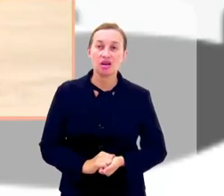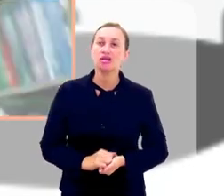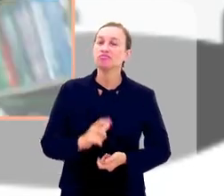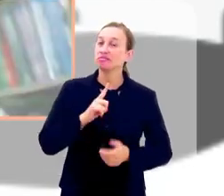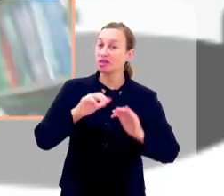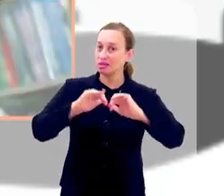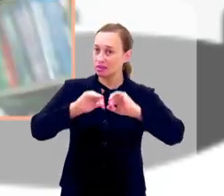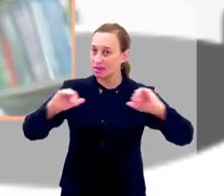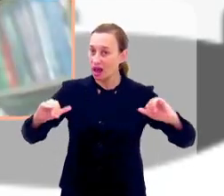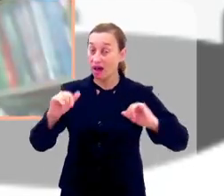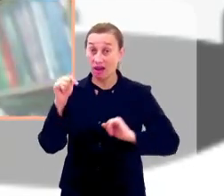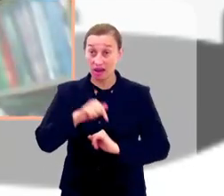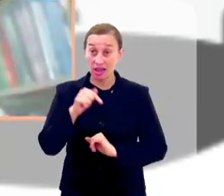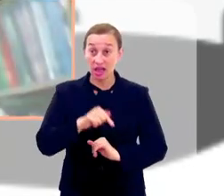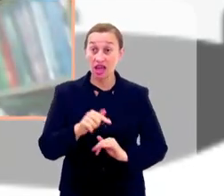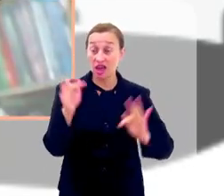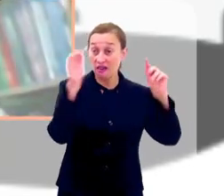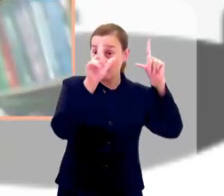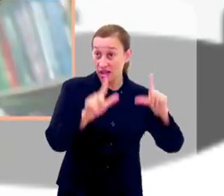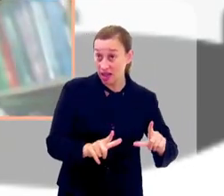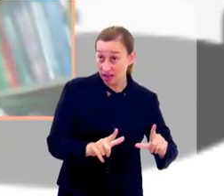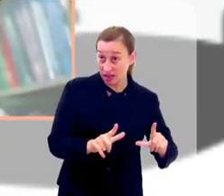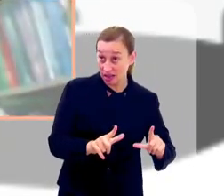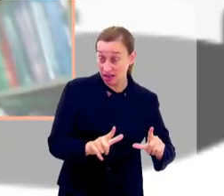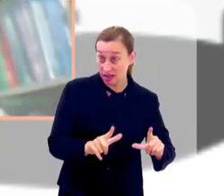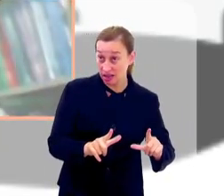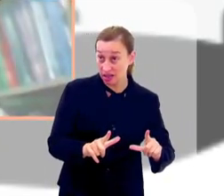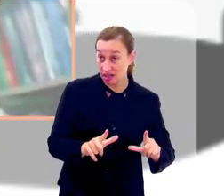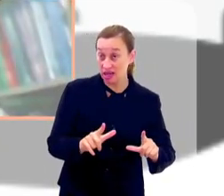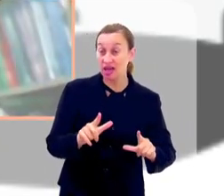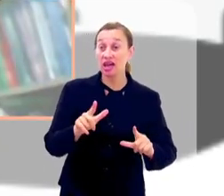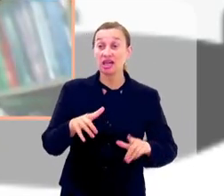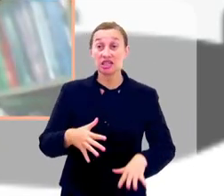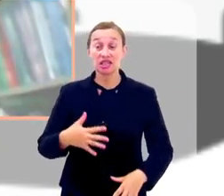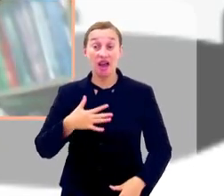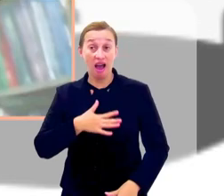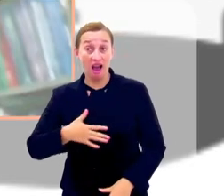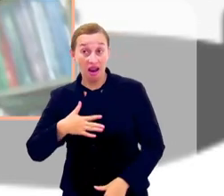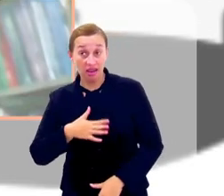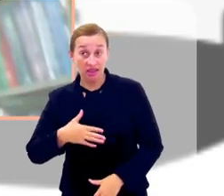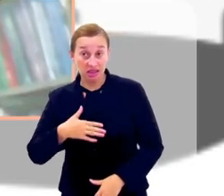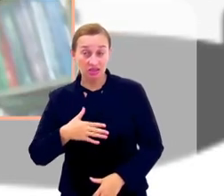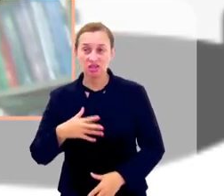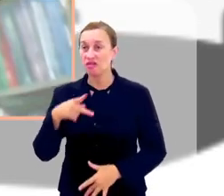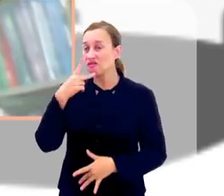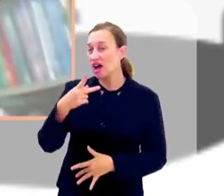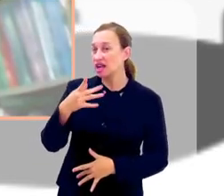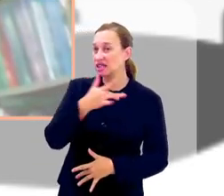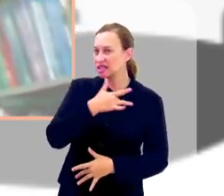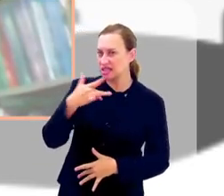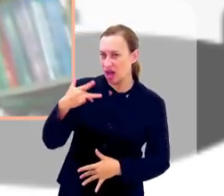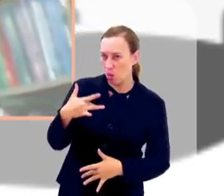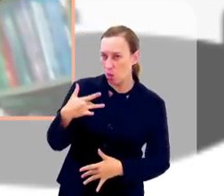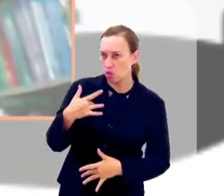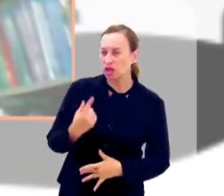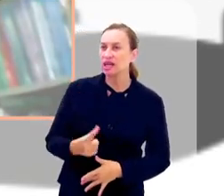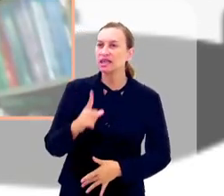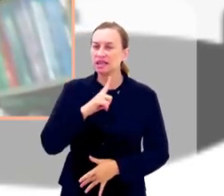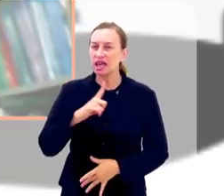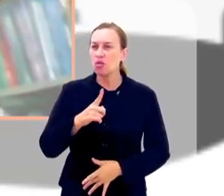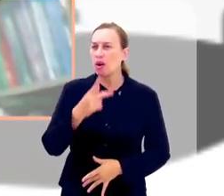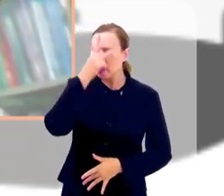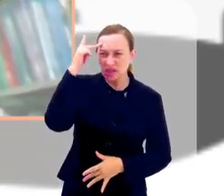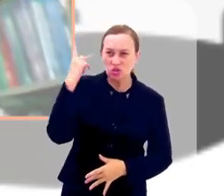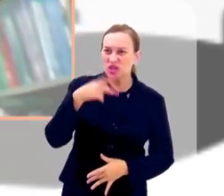A gente tem que separar aqui o que é felicidade de êxtase e de alegria. Quando a gente fala de saúde, se eu tenho uma